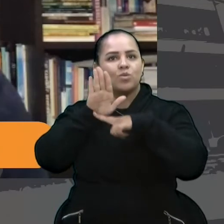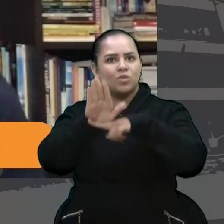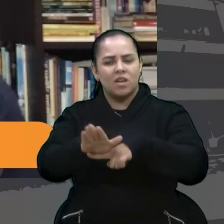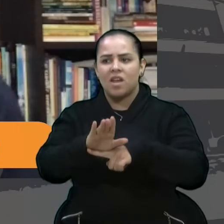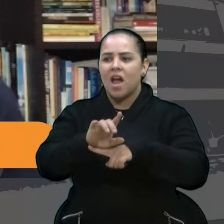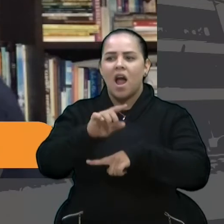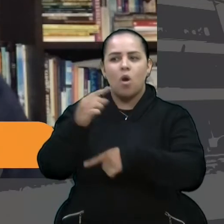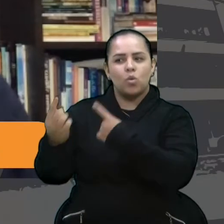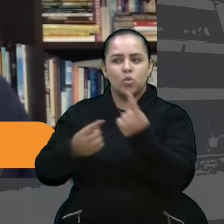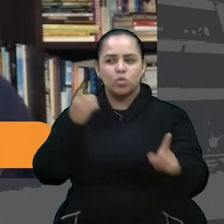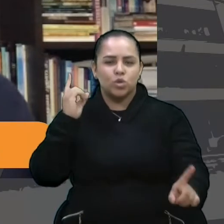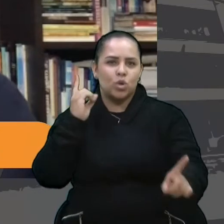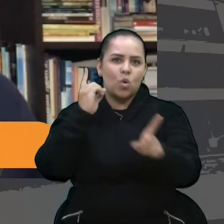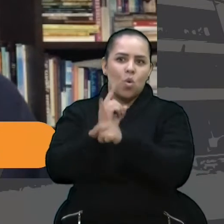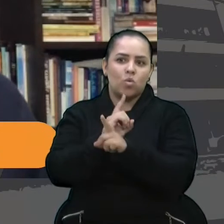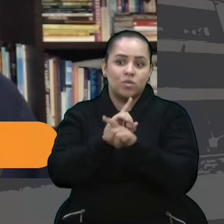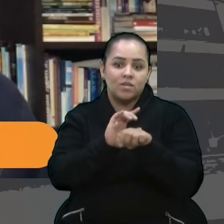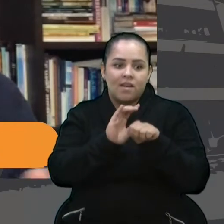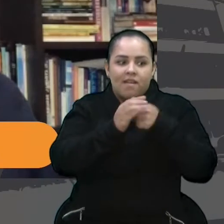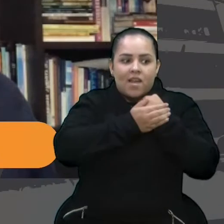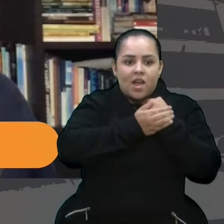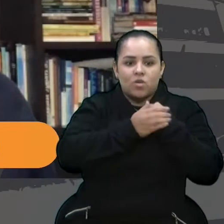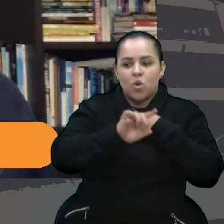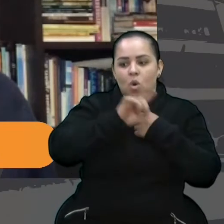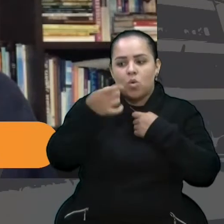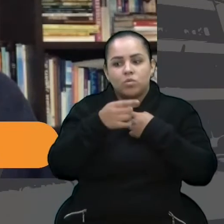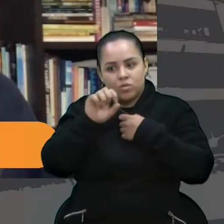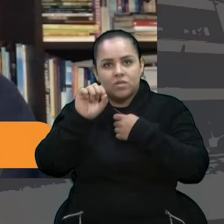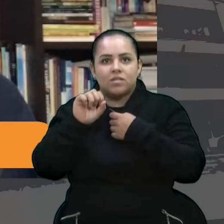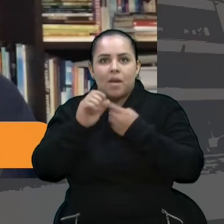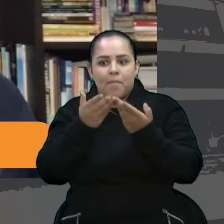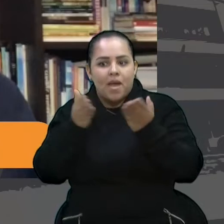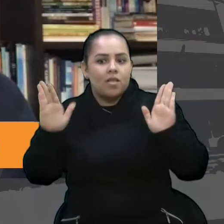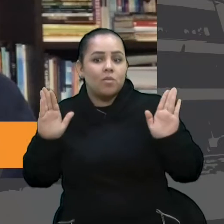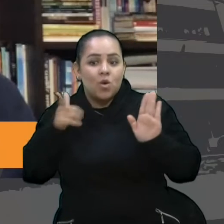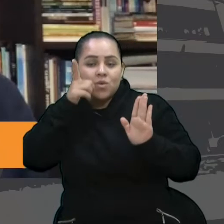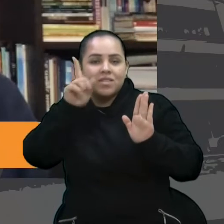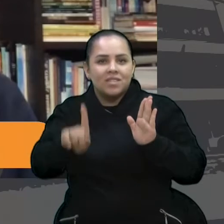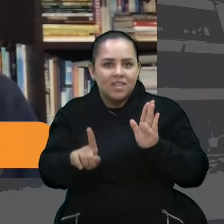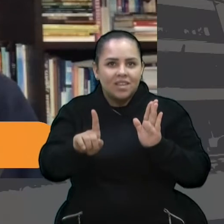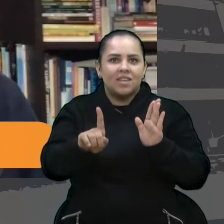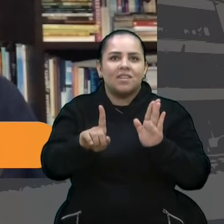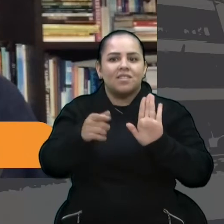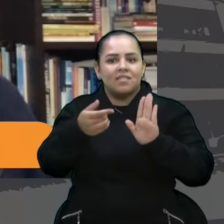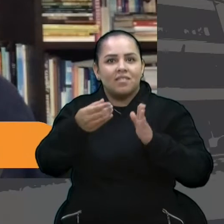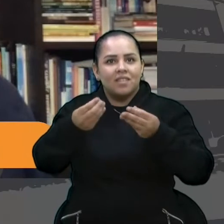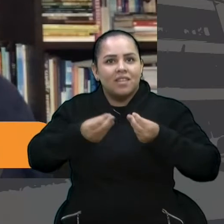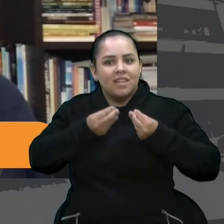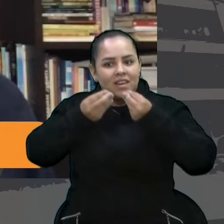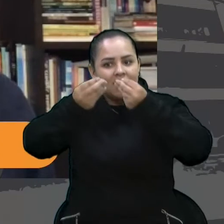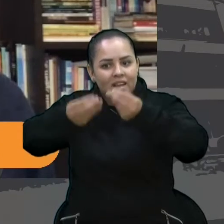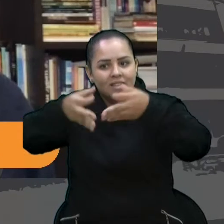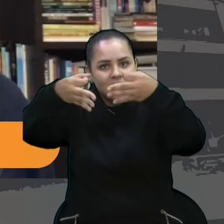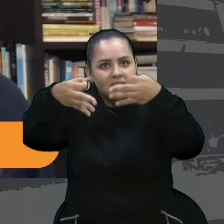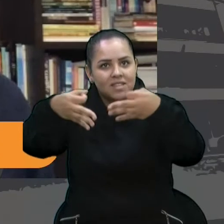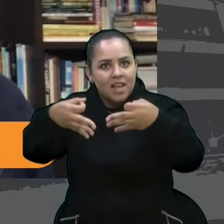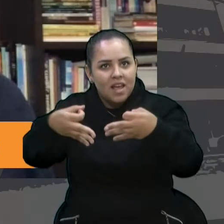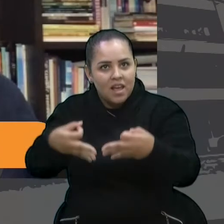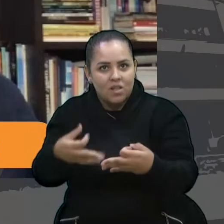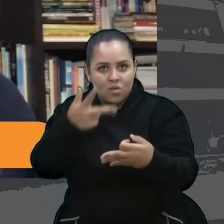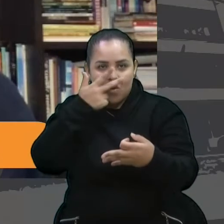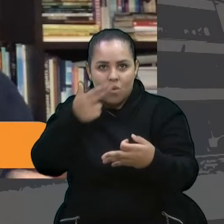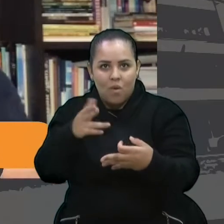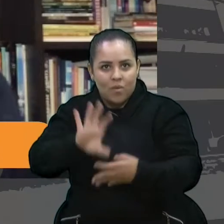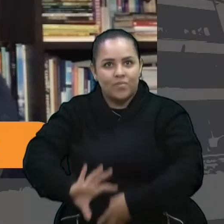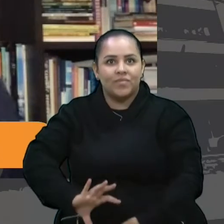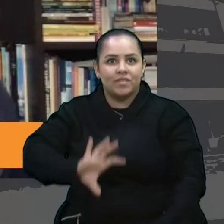encontros ostensivos, outros secretos, para fazer a abertura tranquilamente, entregar o poder para os civis, como foi entregue.